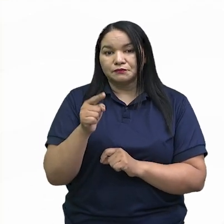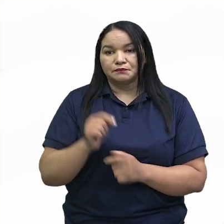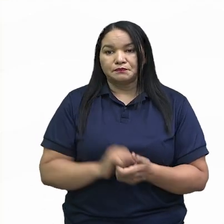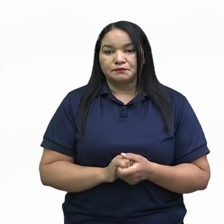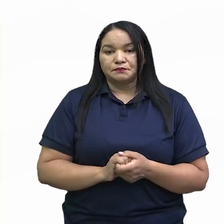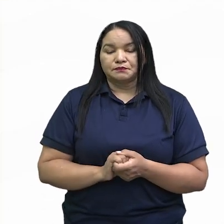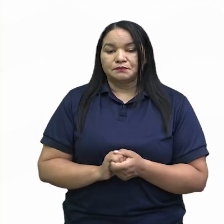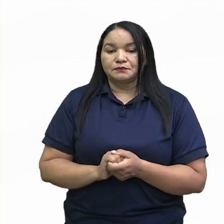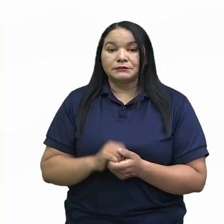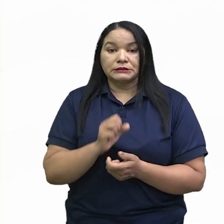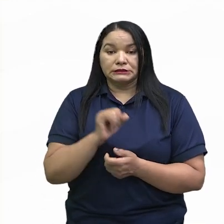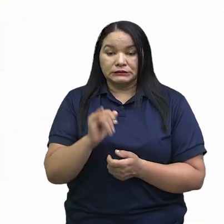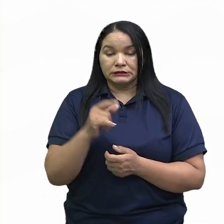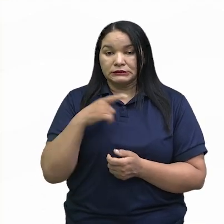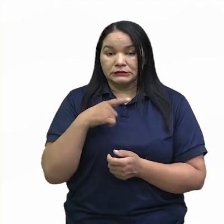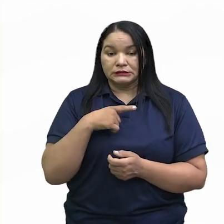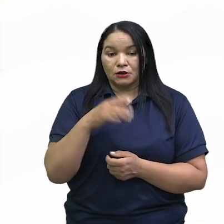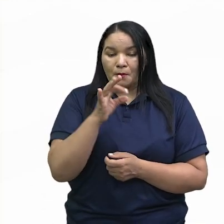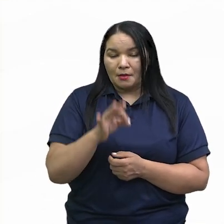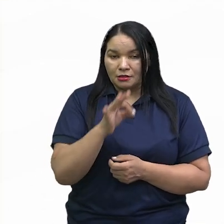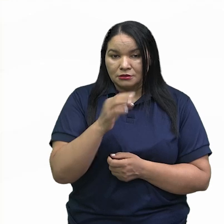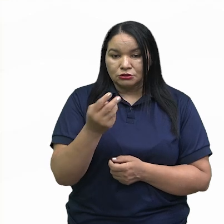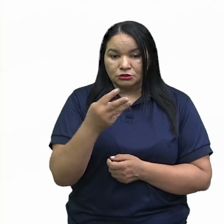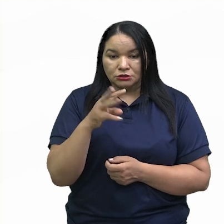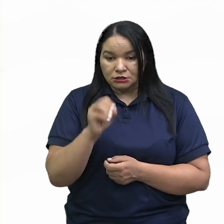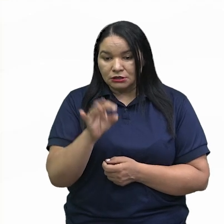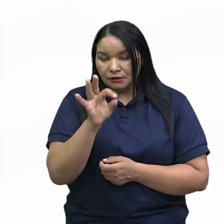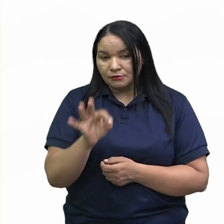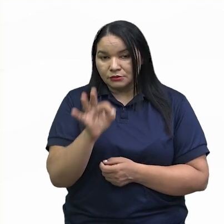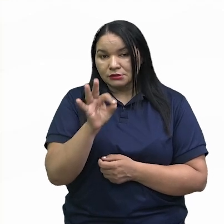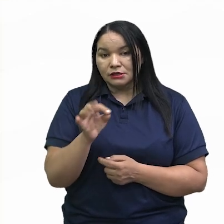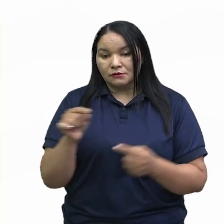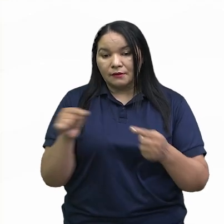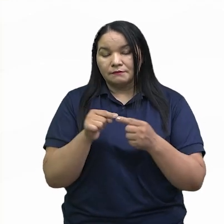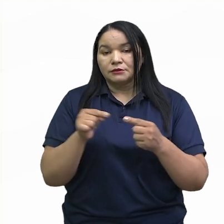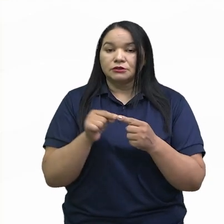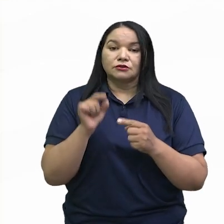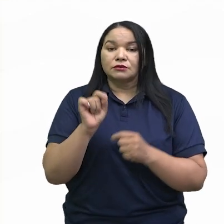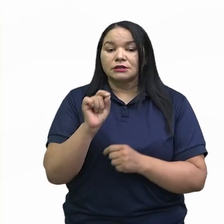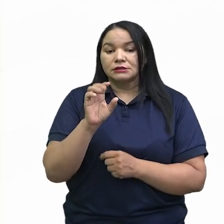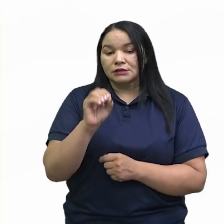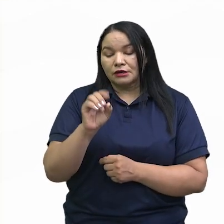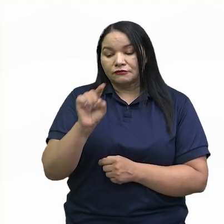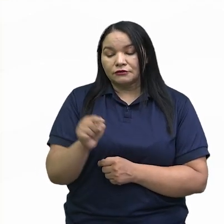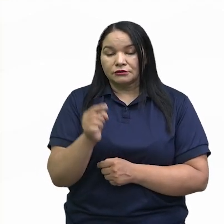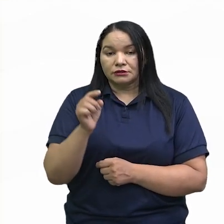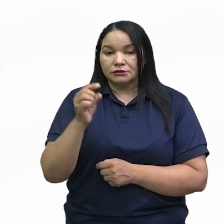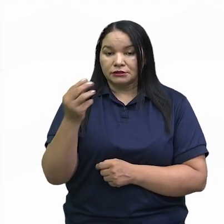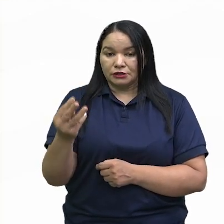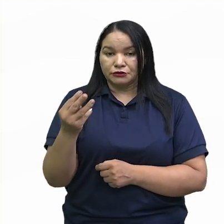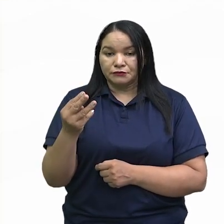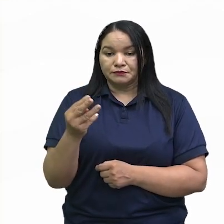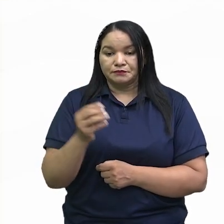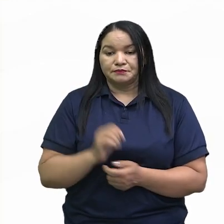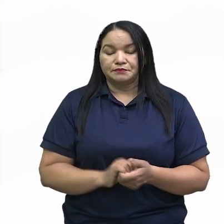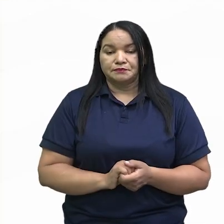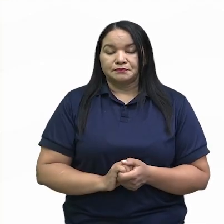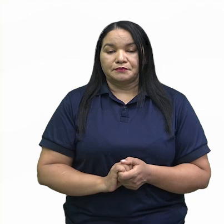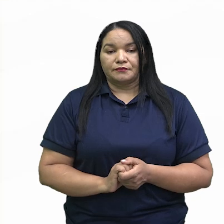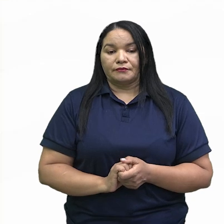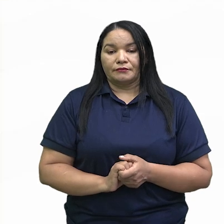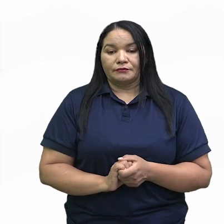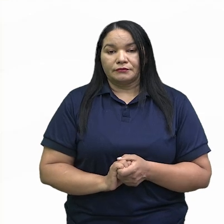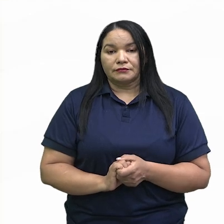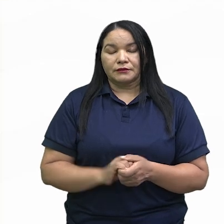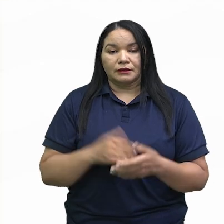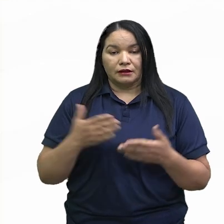você tem aí uma taxa de 30%, essa taxa equivalente é de 0,3. Perfeito?